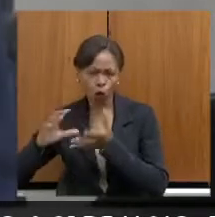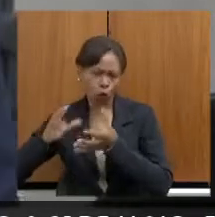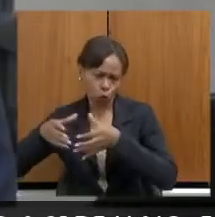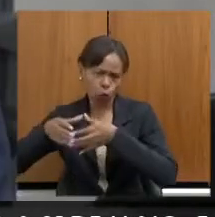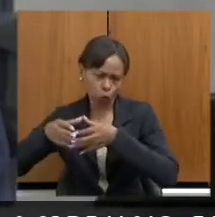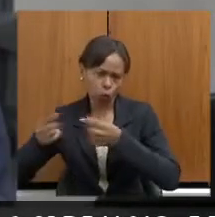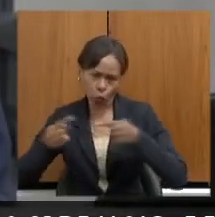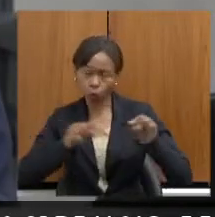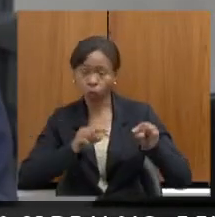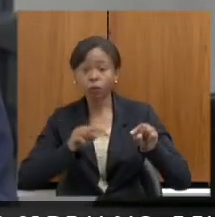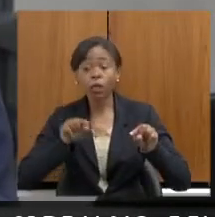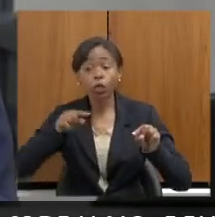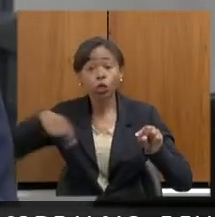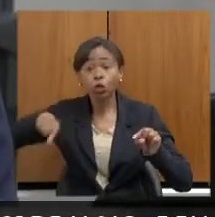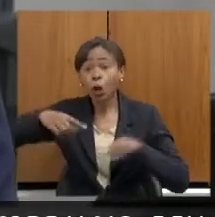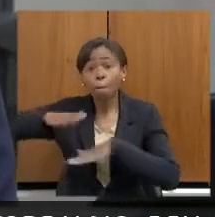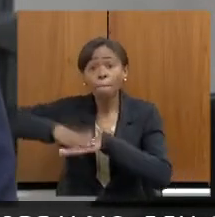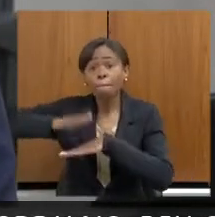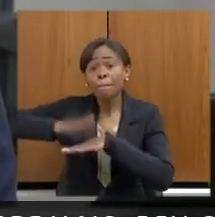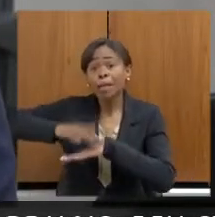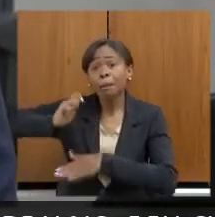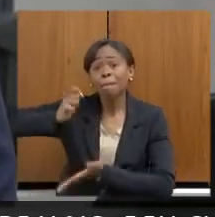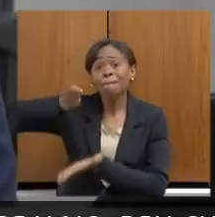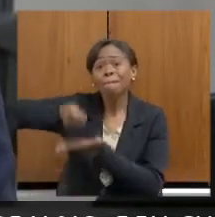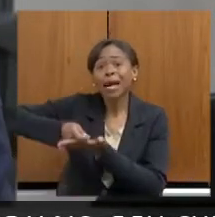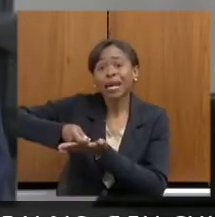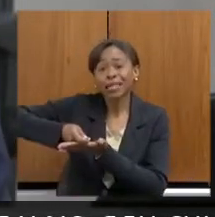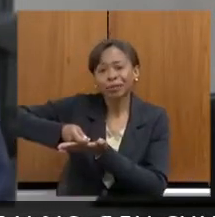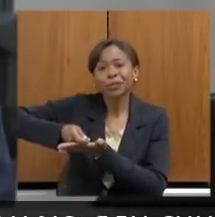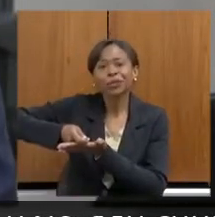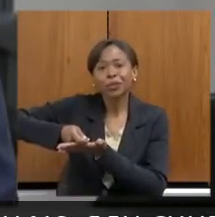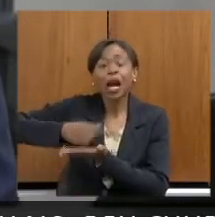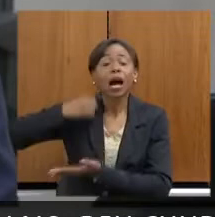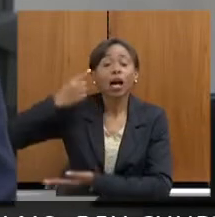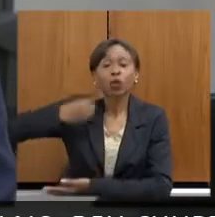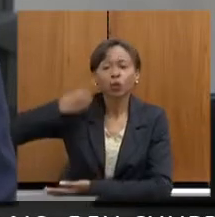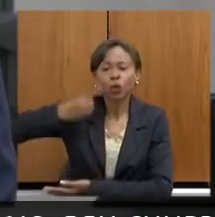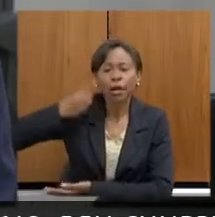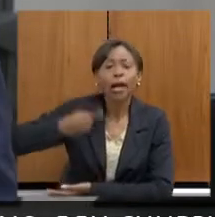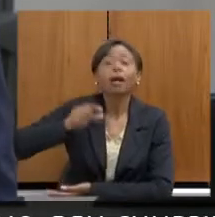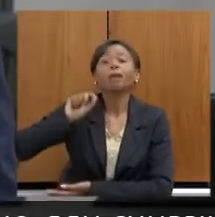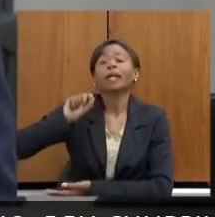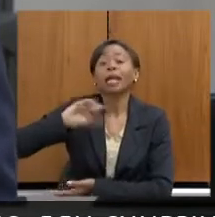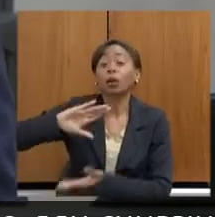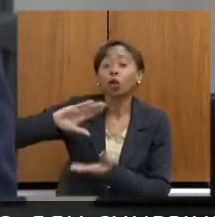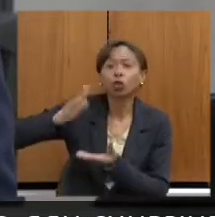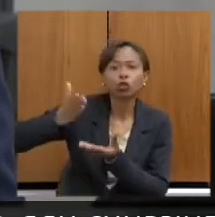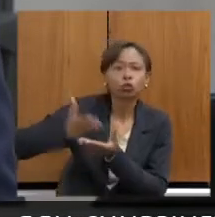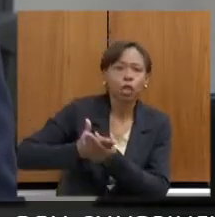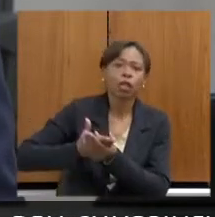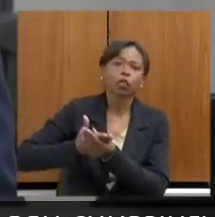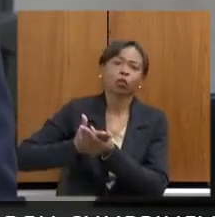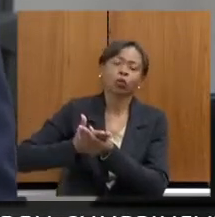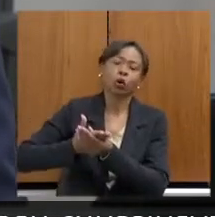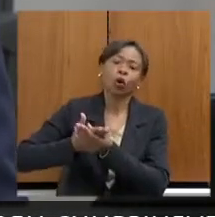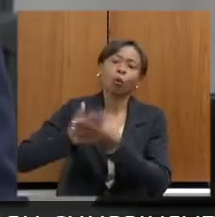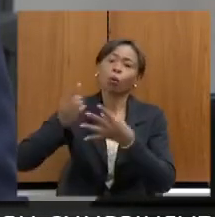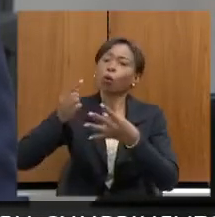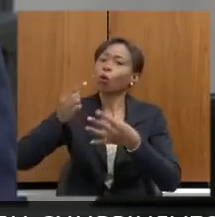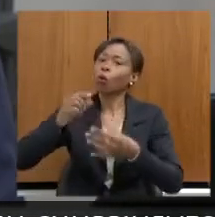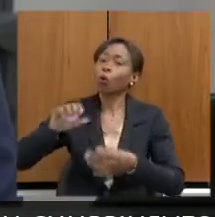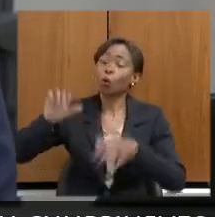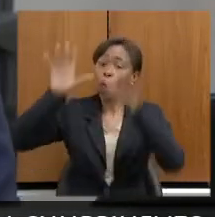do nosso bolso advogados para levar processo para levar questões até o Supremo Tribunal Federal